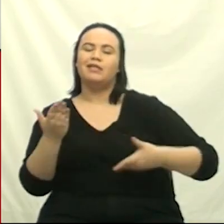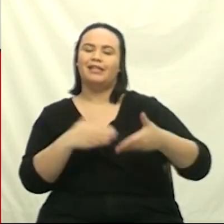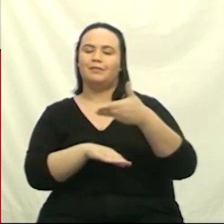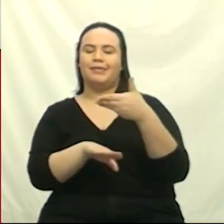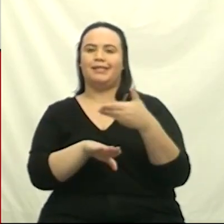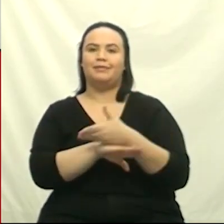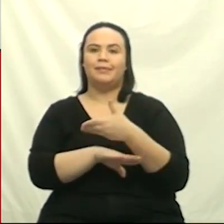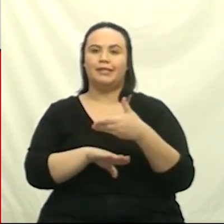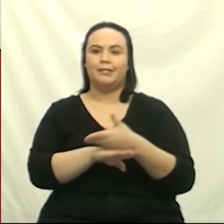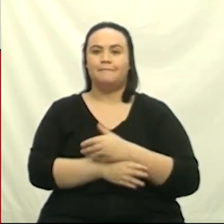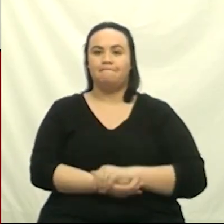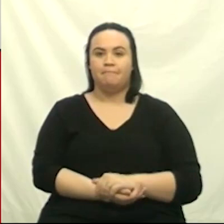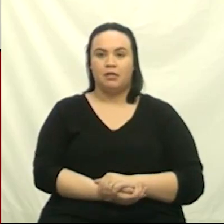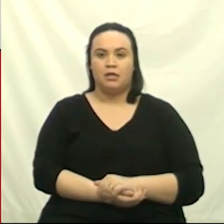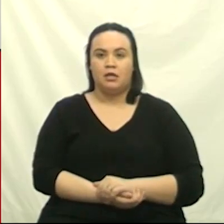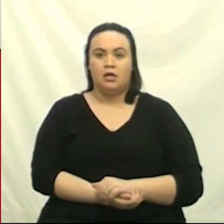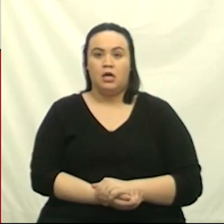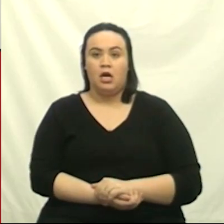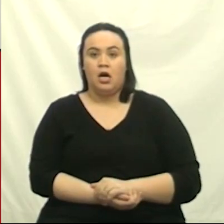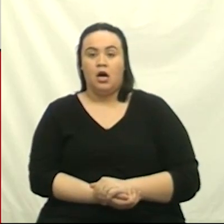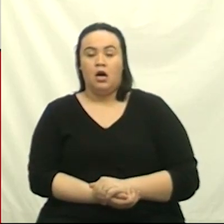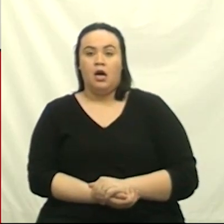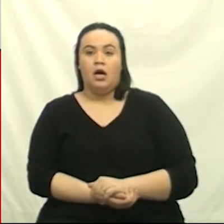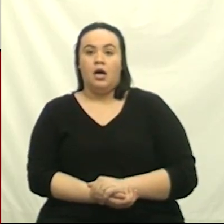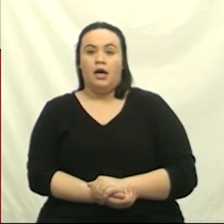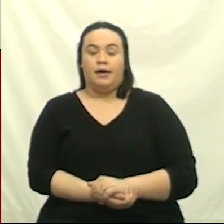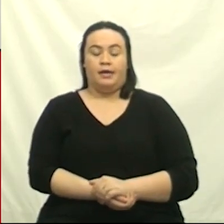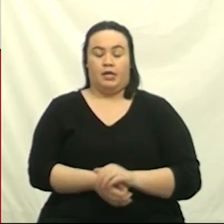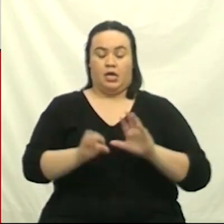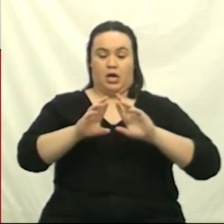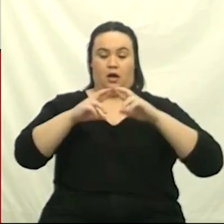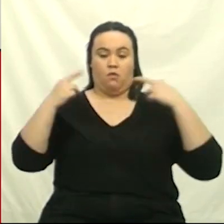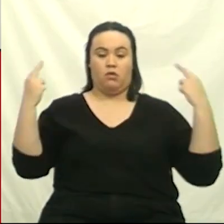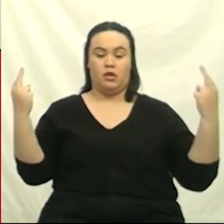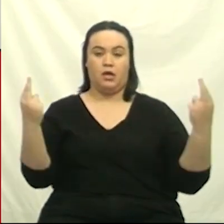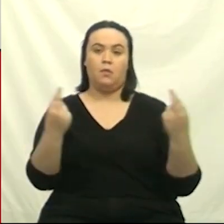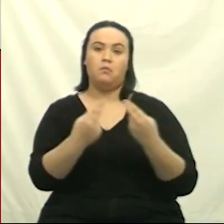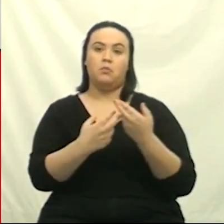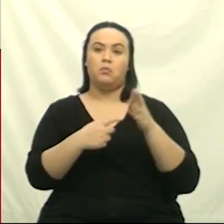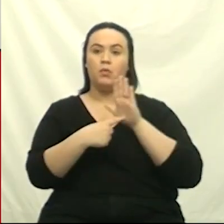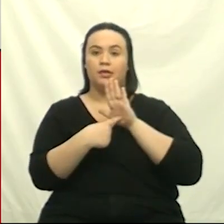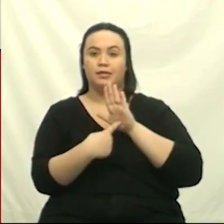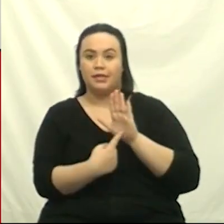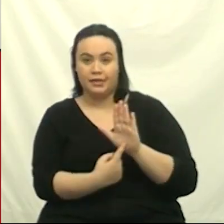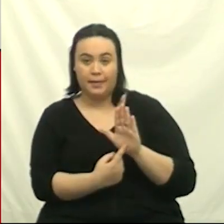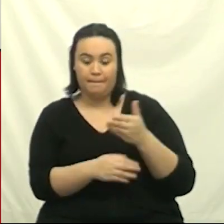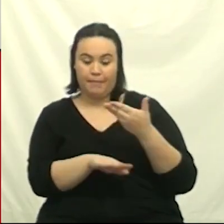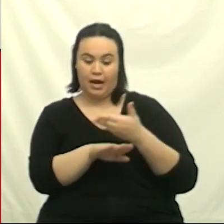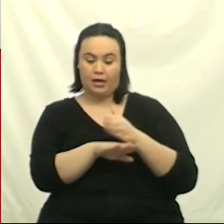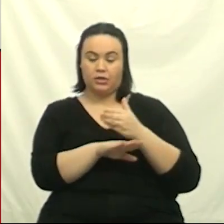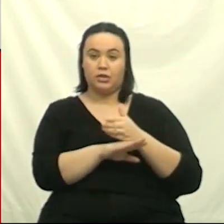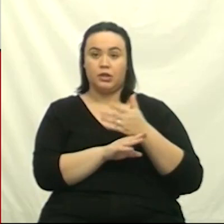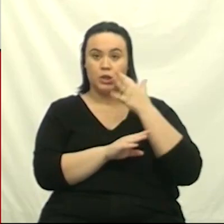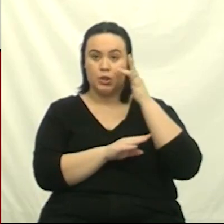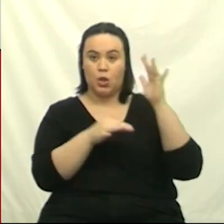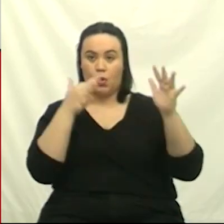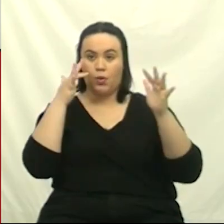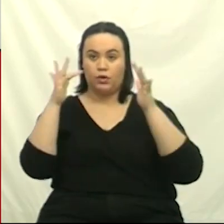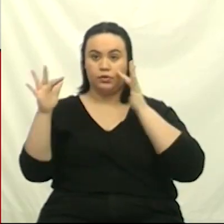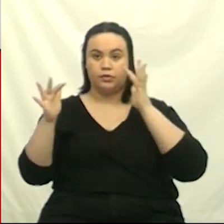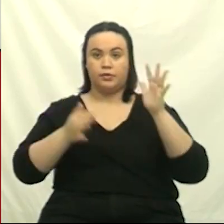participantes a Olimpíada brasileira de robótica compreende modalidade práticas e teóricas